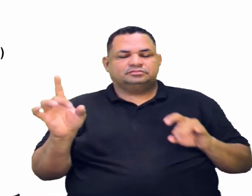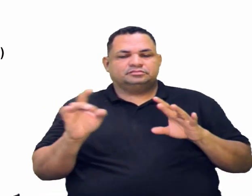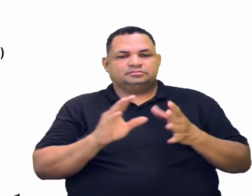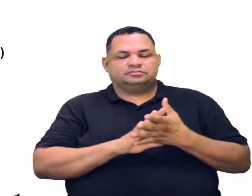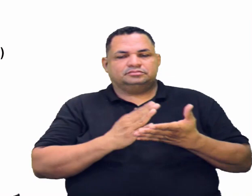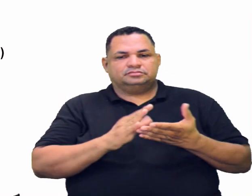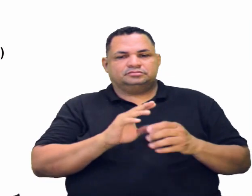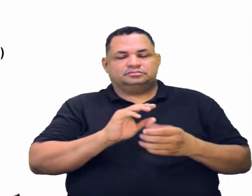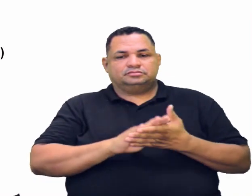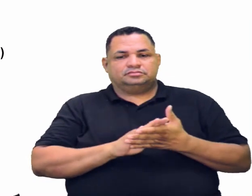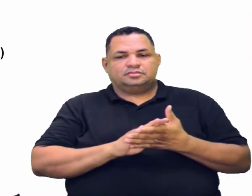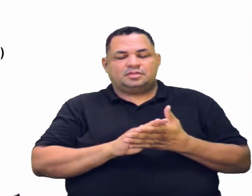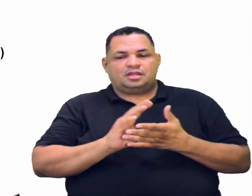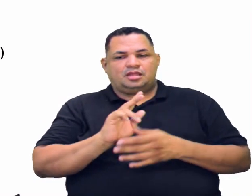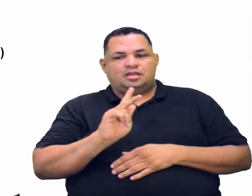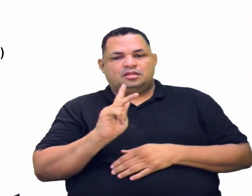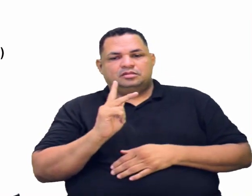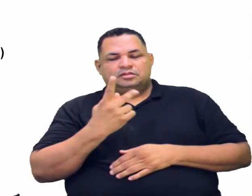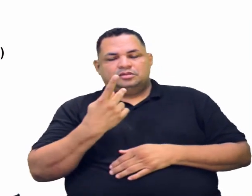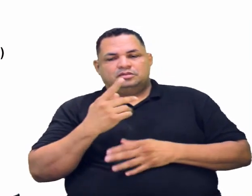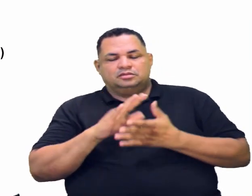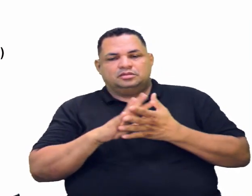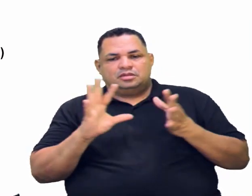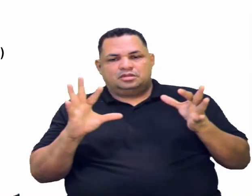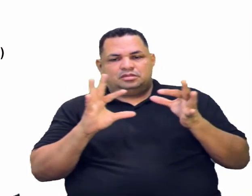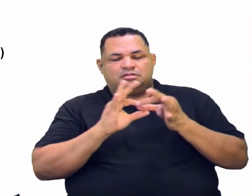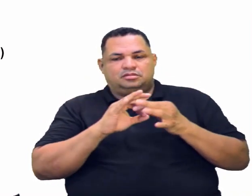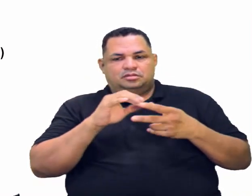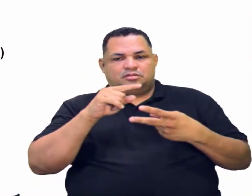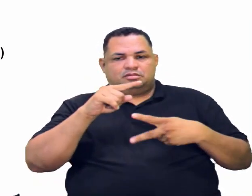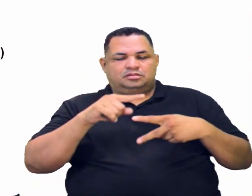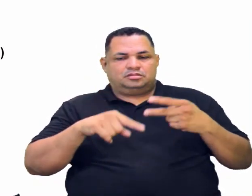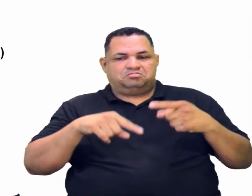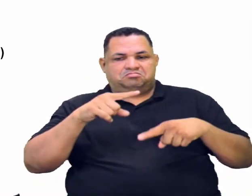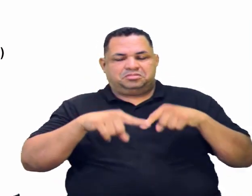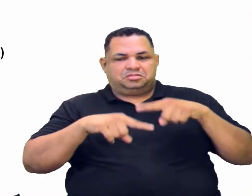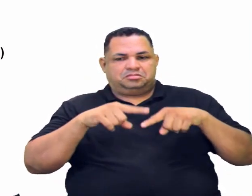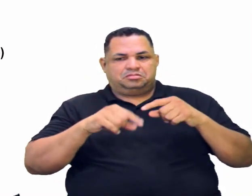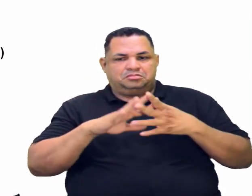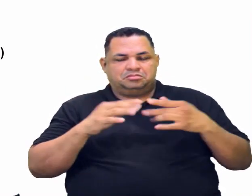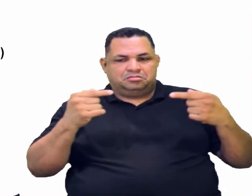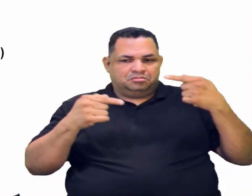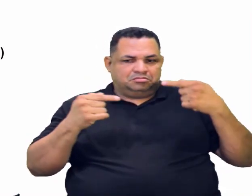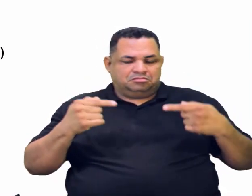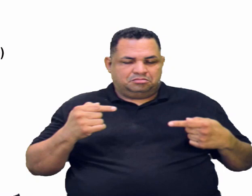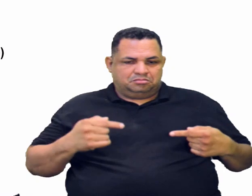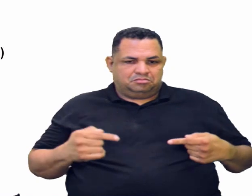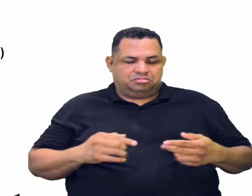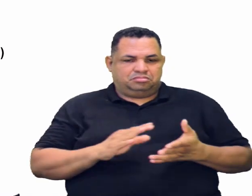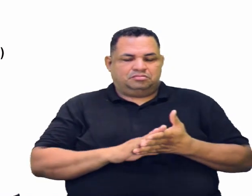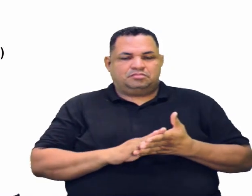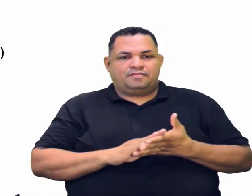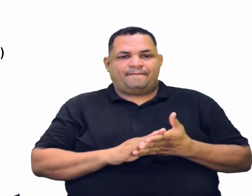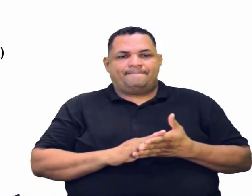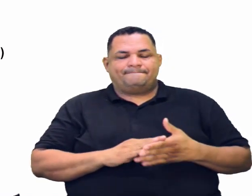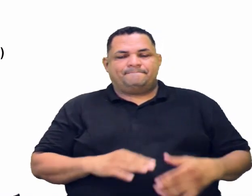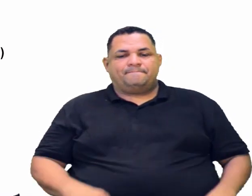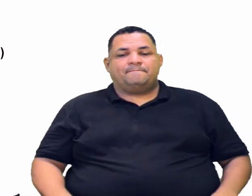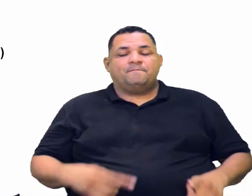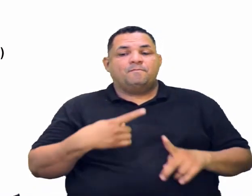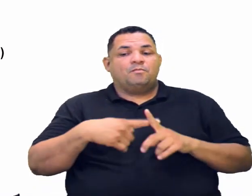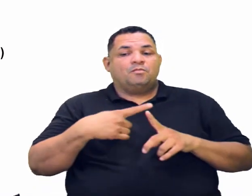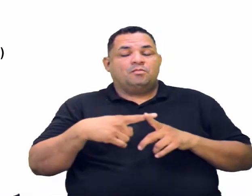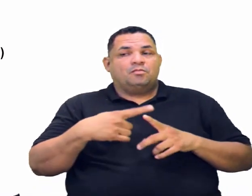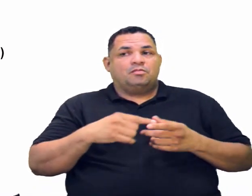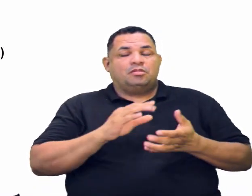dos hidrogênios ligou-se ao seu elemento de correspondência. O primeiro ligou-se ao oxigênio porque ele é